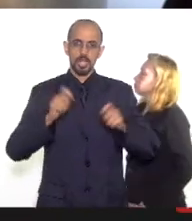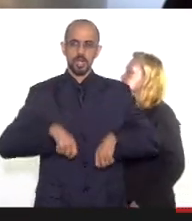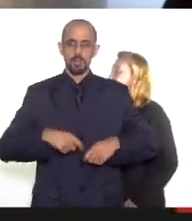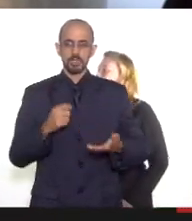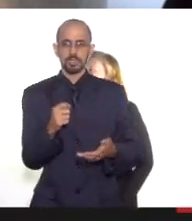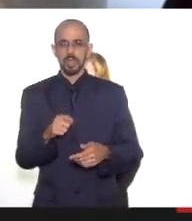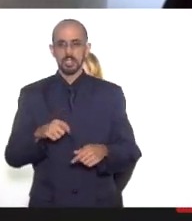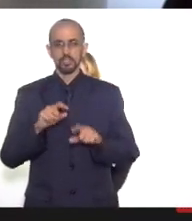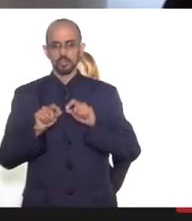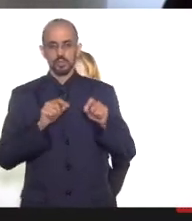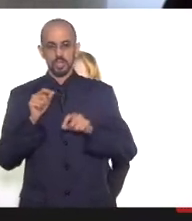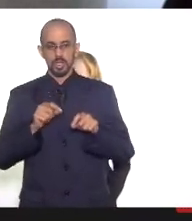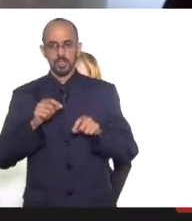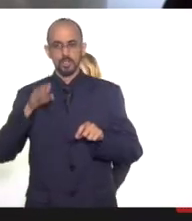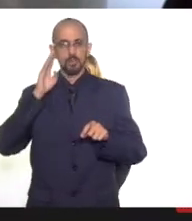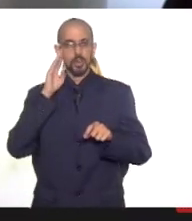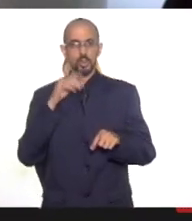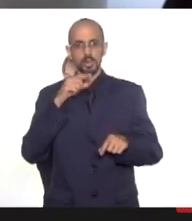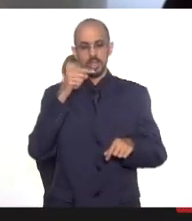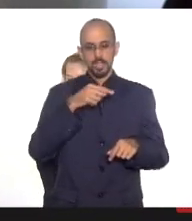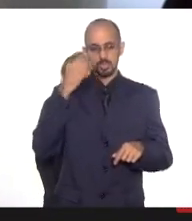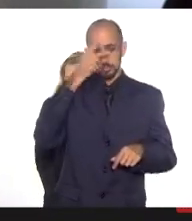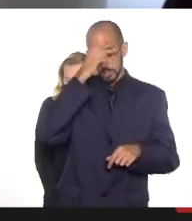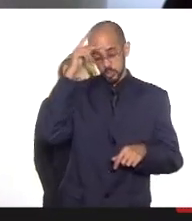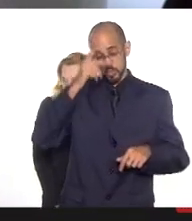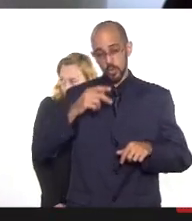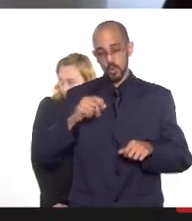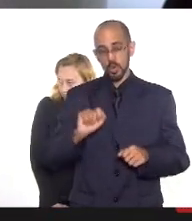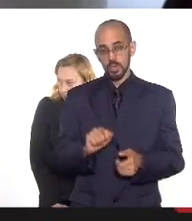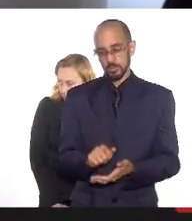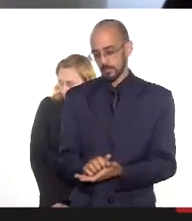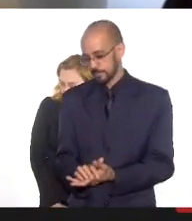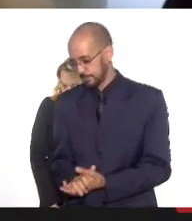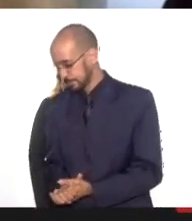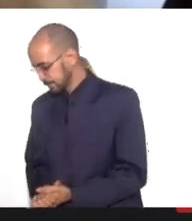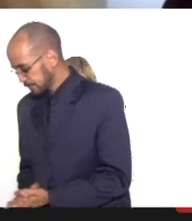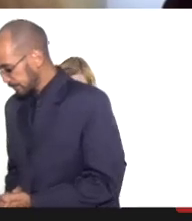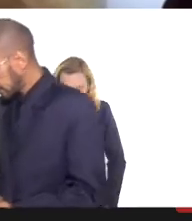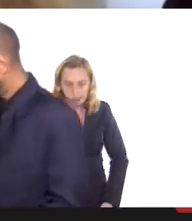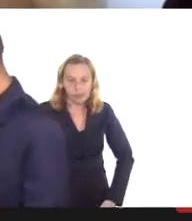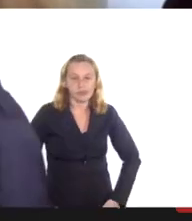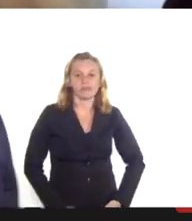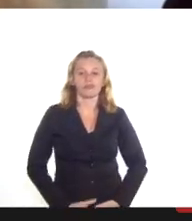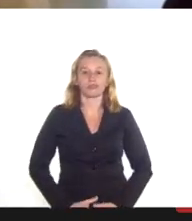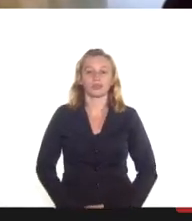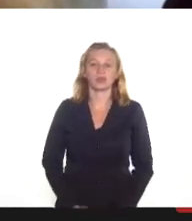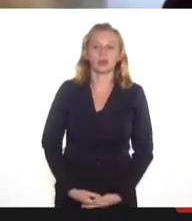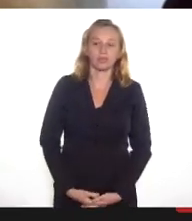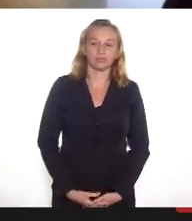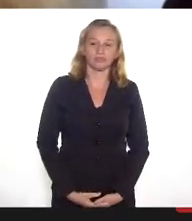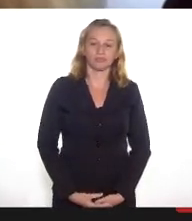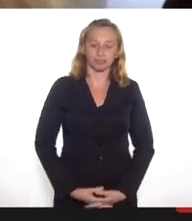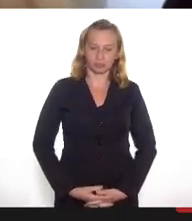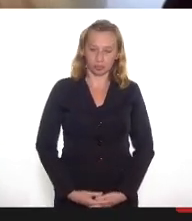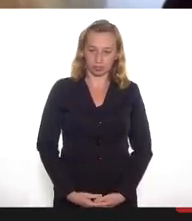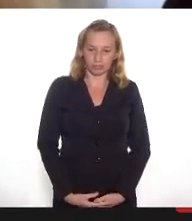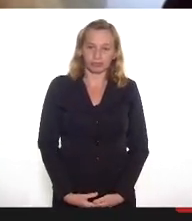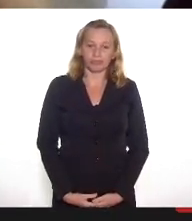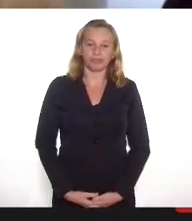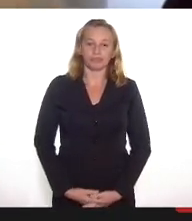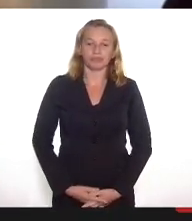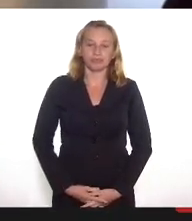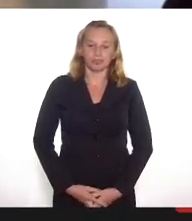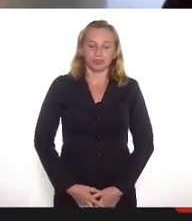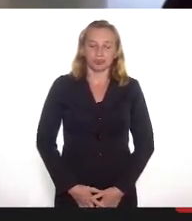de priorizar realmente é essa essas por morbidade eu